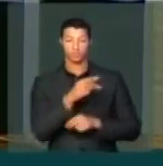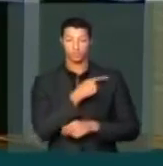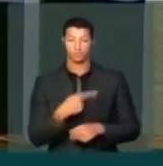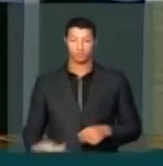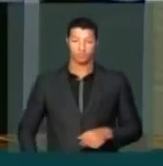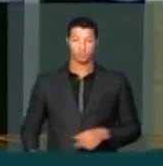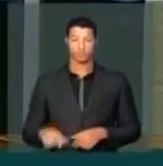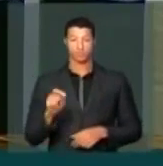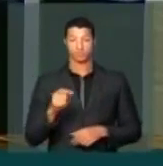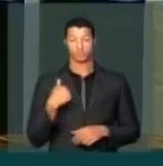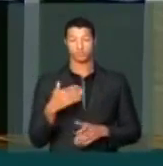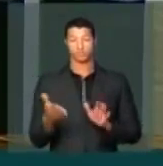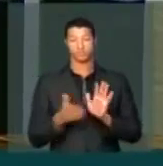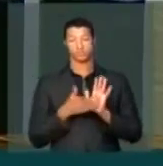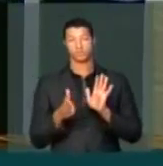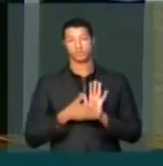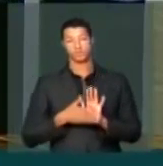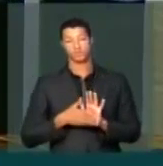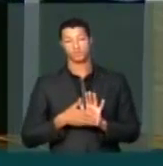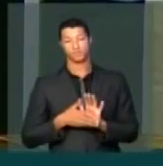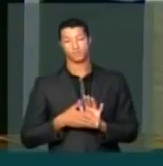presidente, que eu proponho